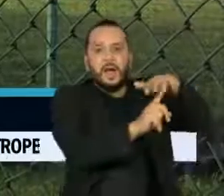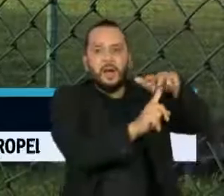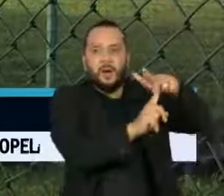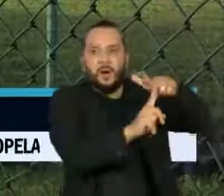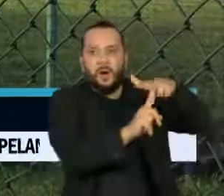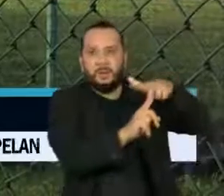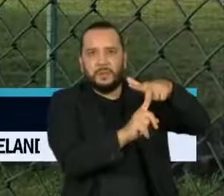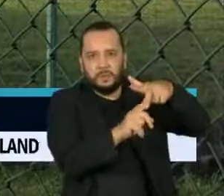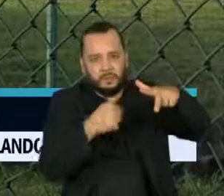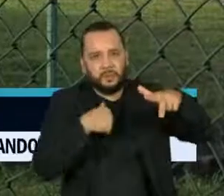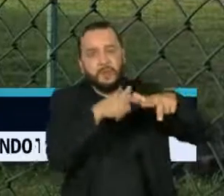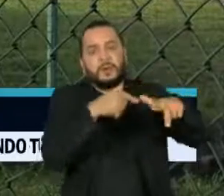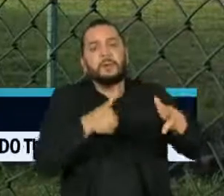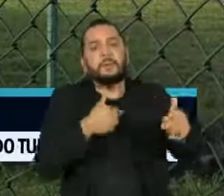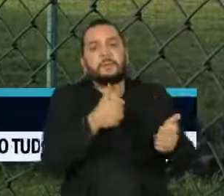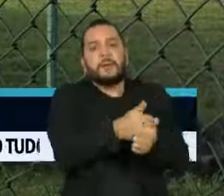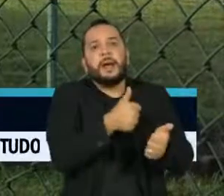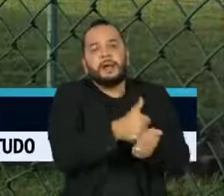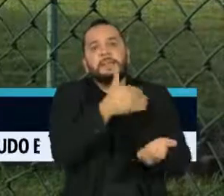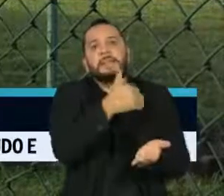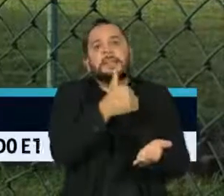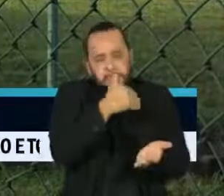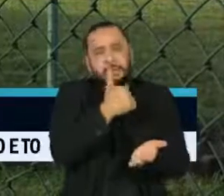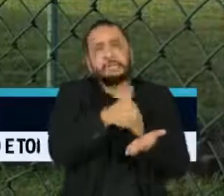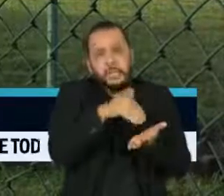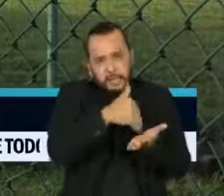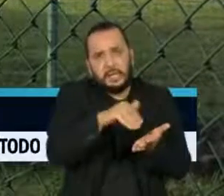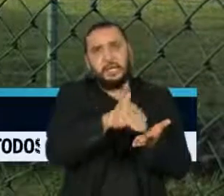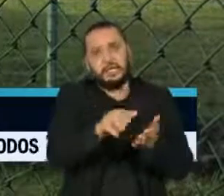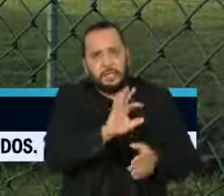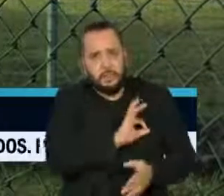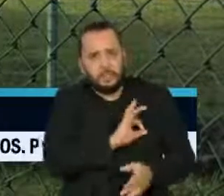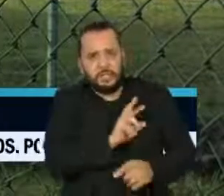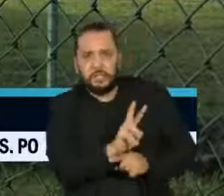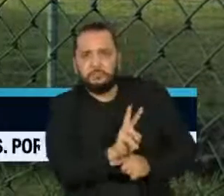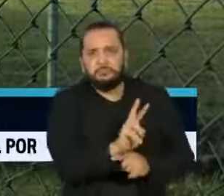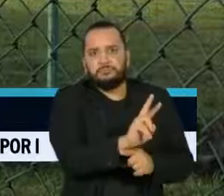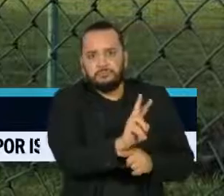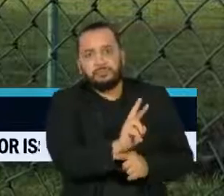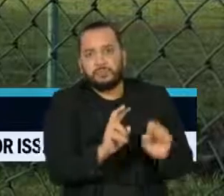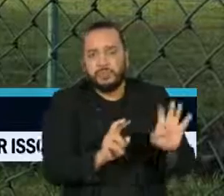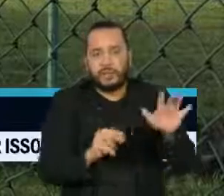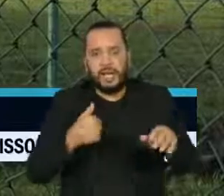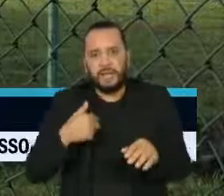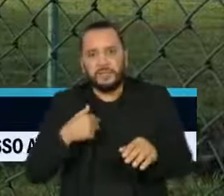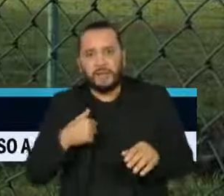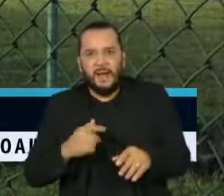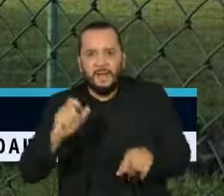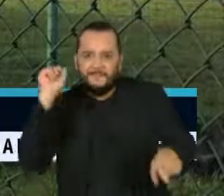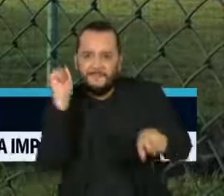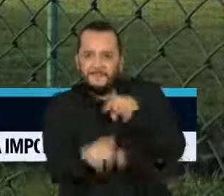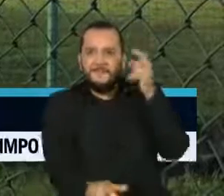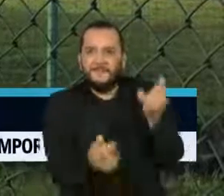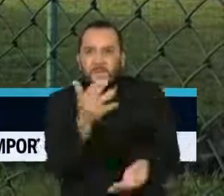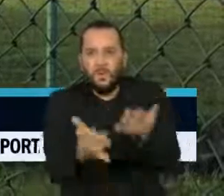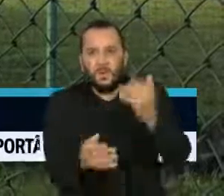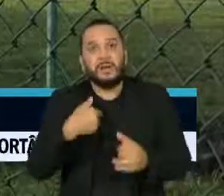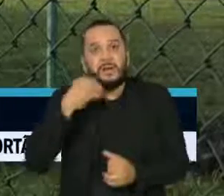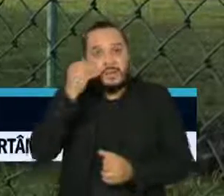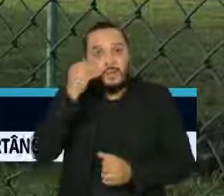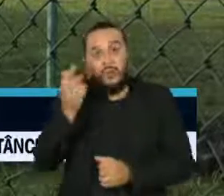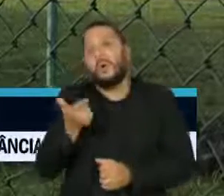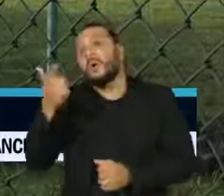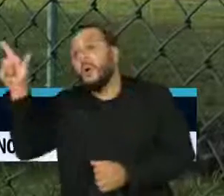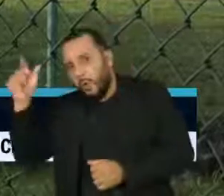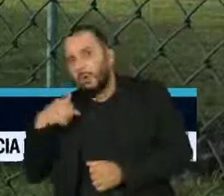frente ao hangar da Secretaria de Segurança Pública do Estado. Os criminosos ainda tentaram atear fogo em outra